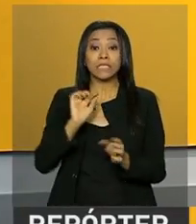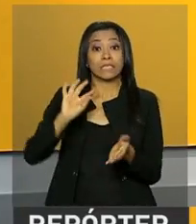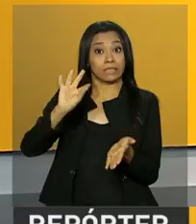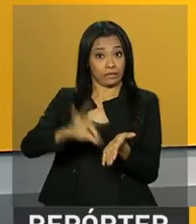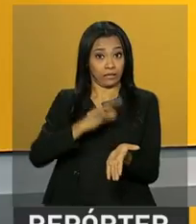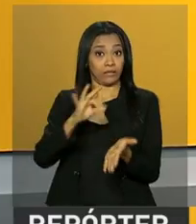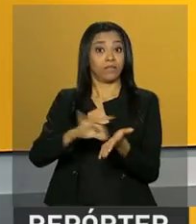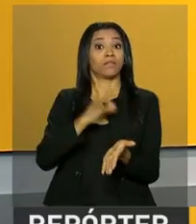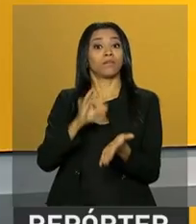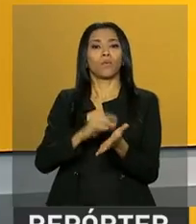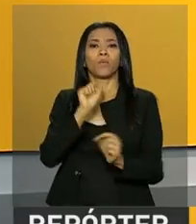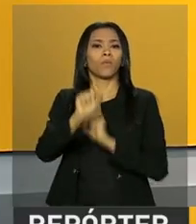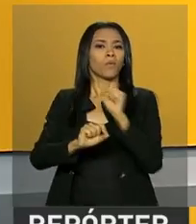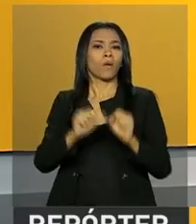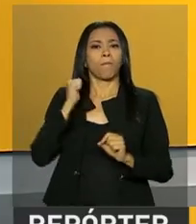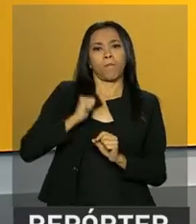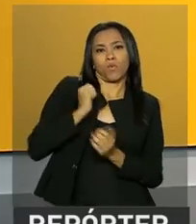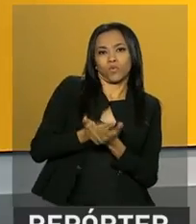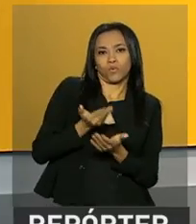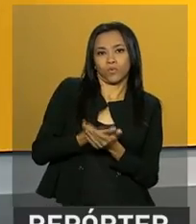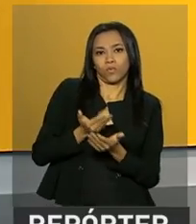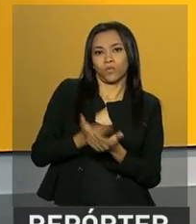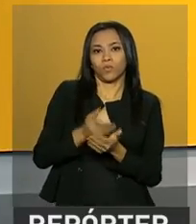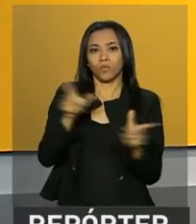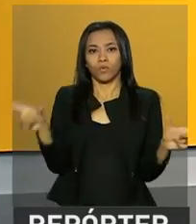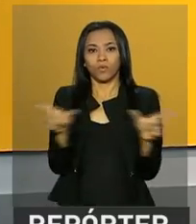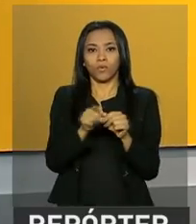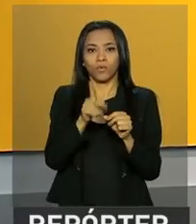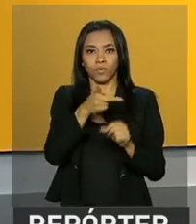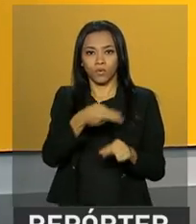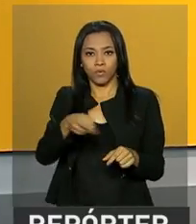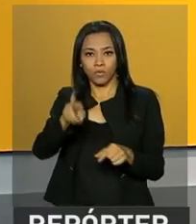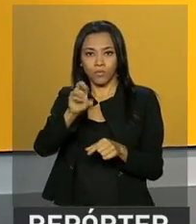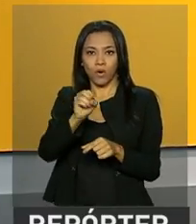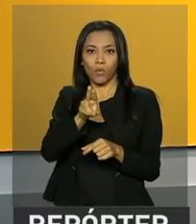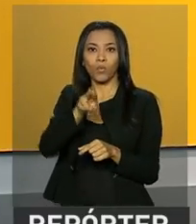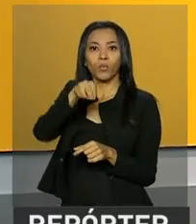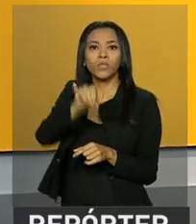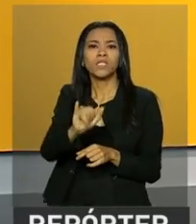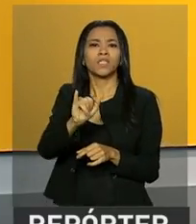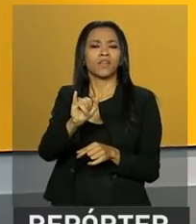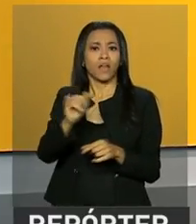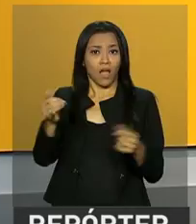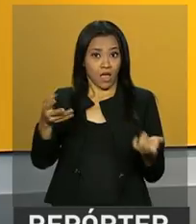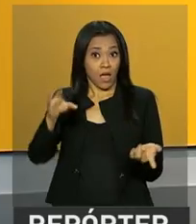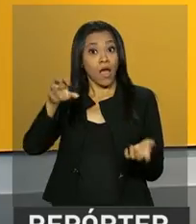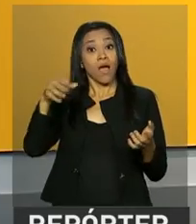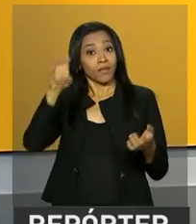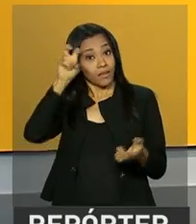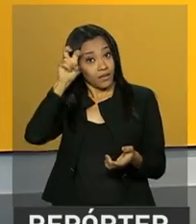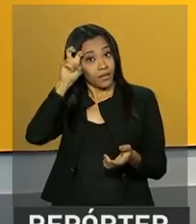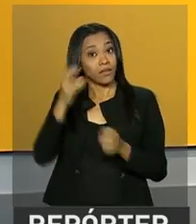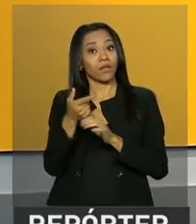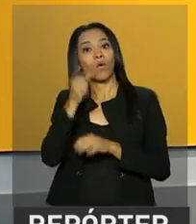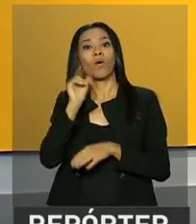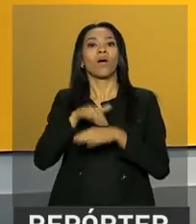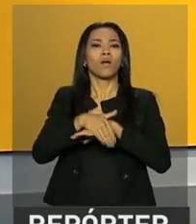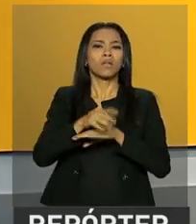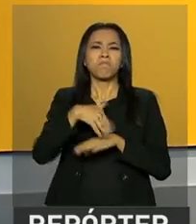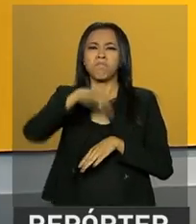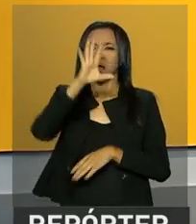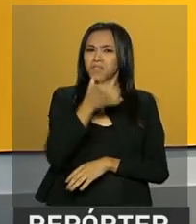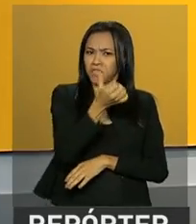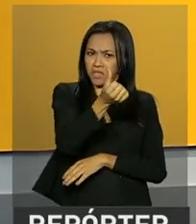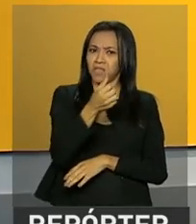para bolsas do prouni até a noite desta quinta feira mais de seiscentos e trinta e oito mil pedidos foram